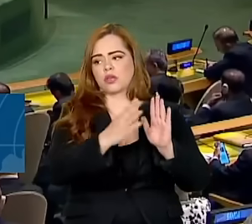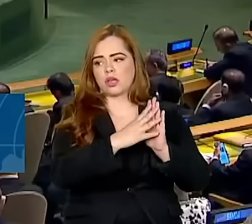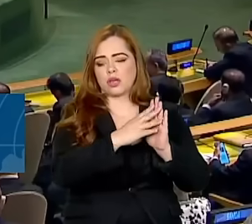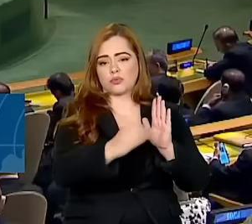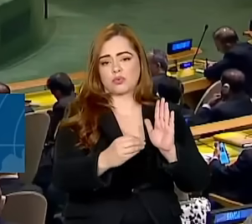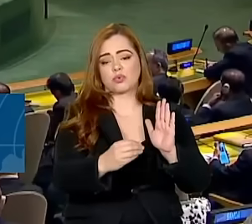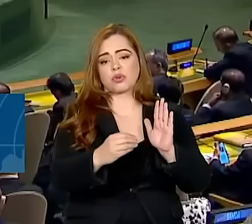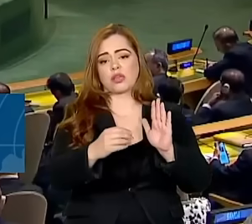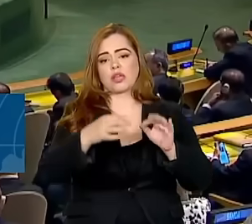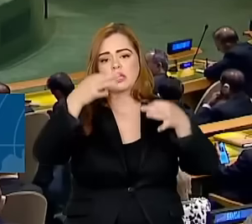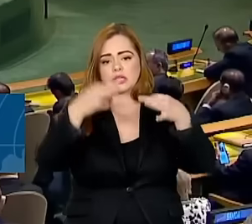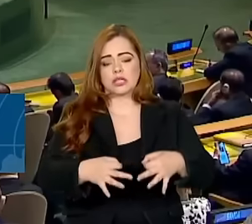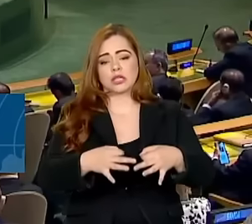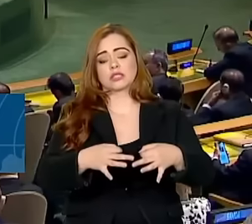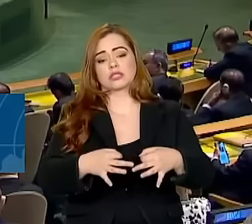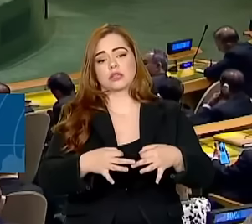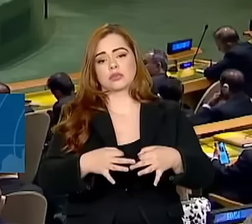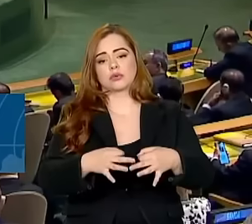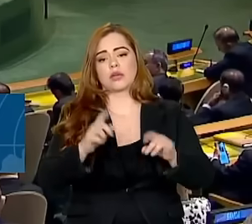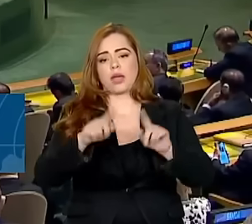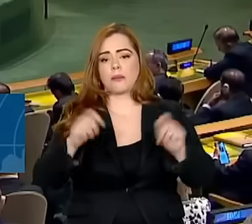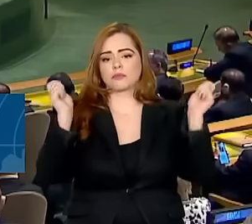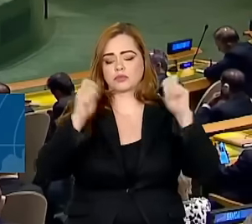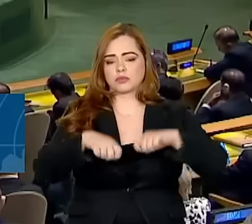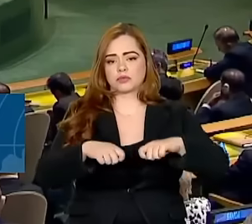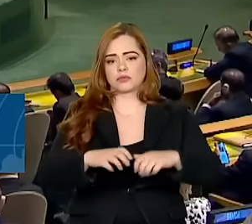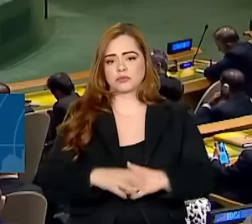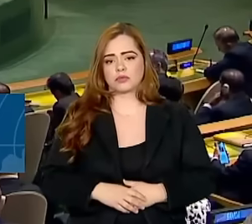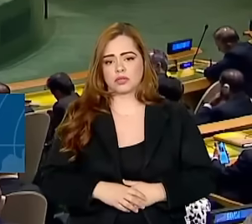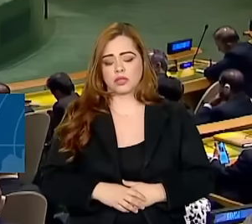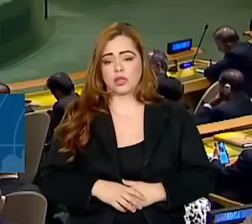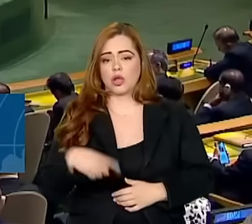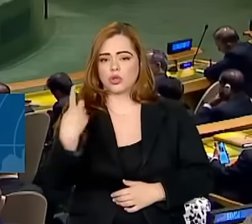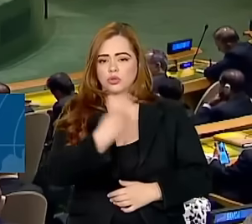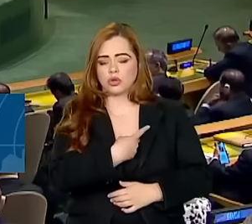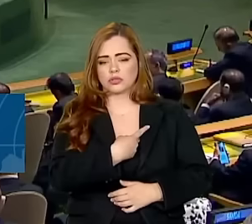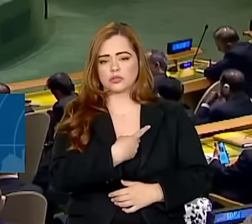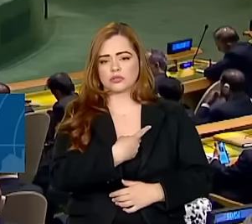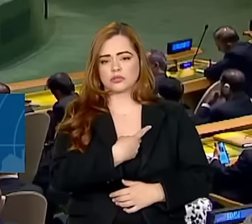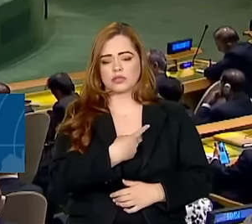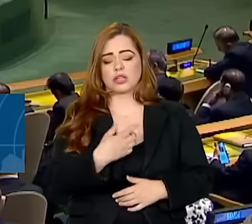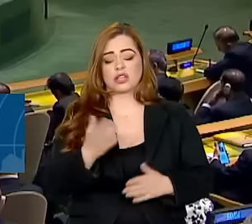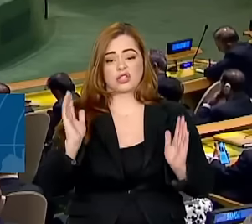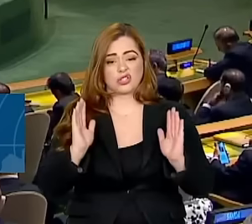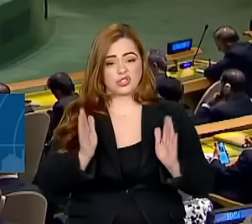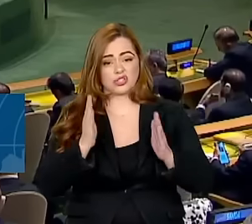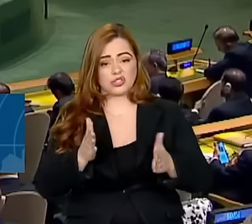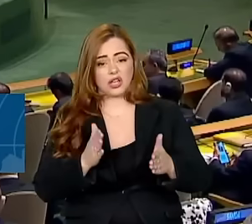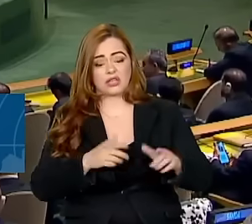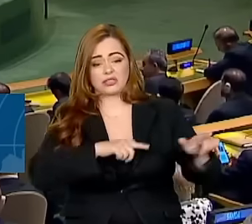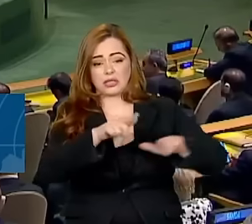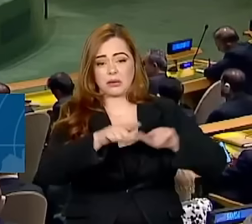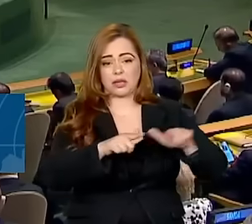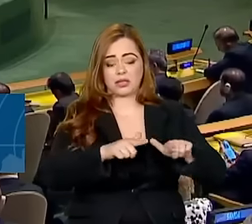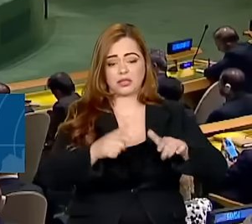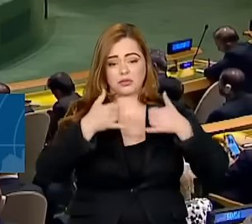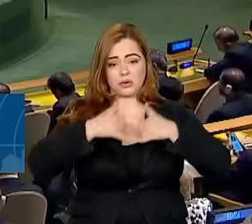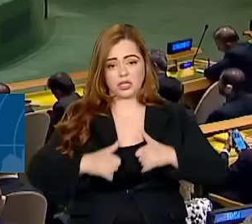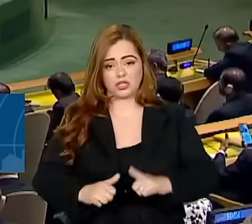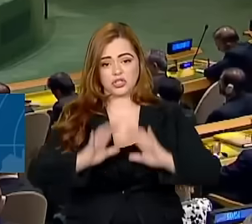e ambientalmente sustentável é possível. Estamos na vanguarda da transição